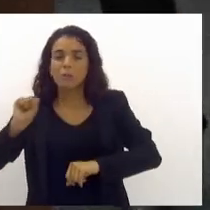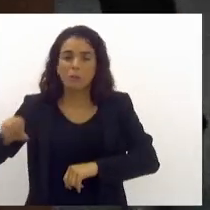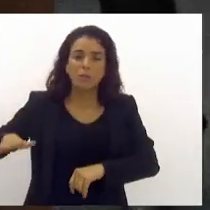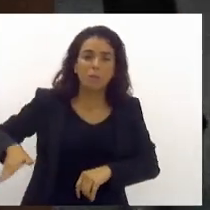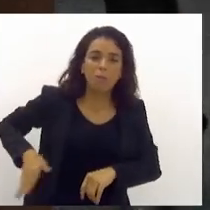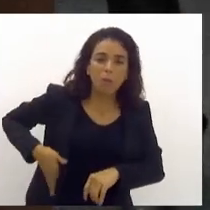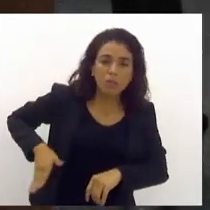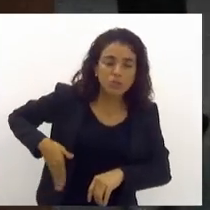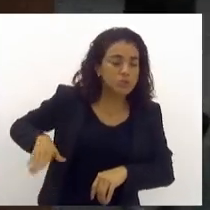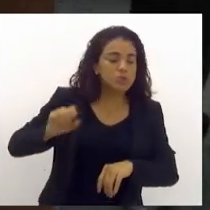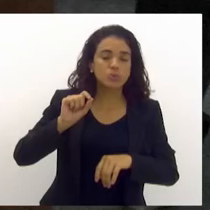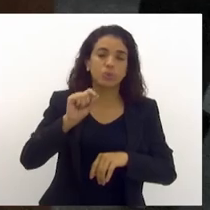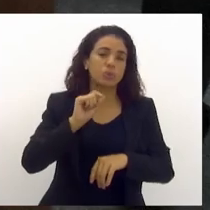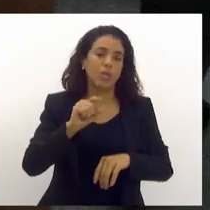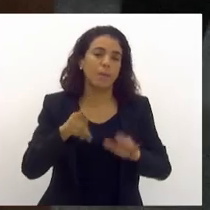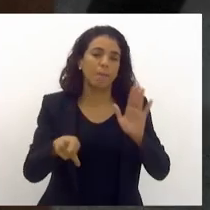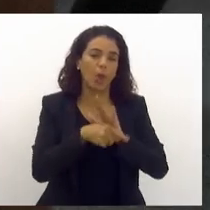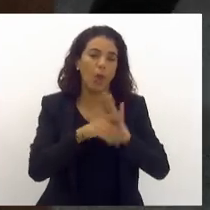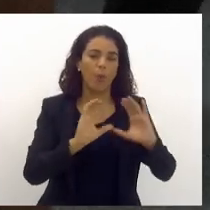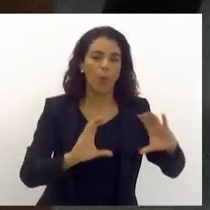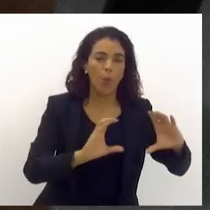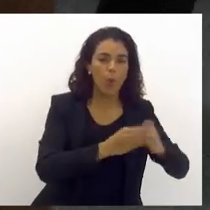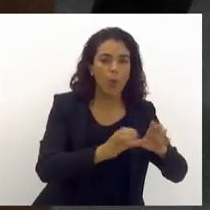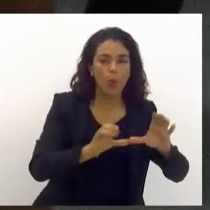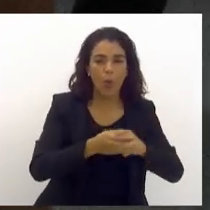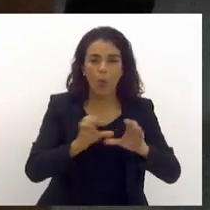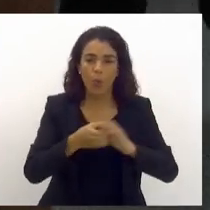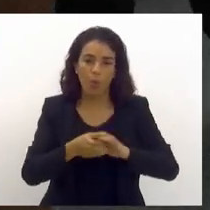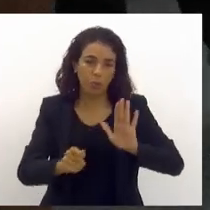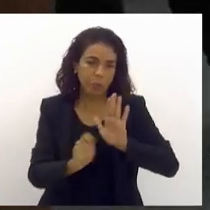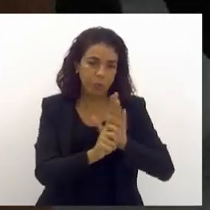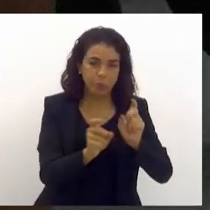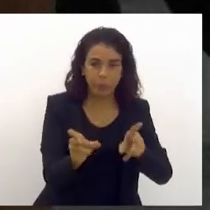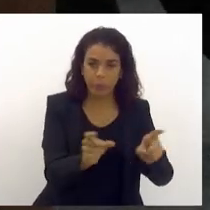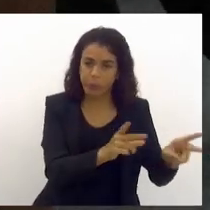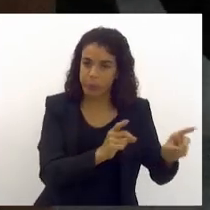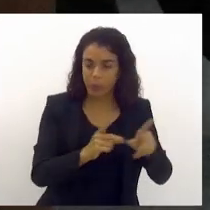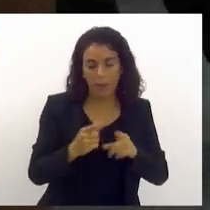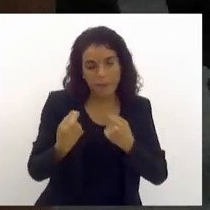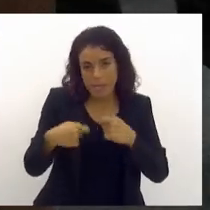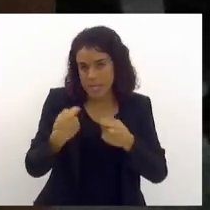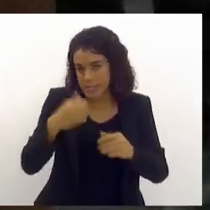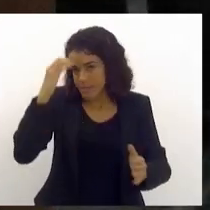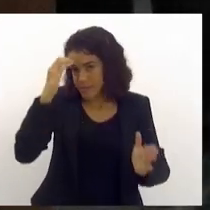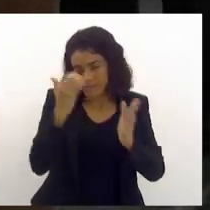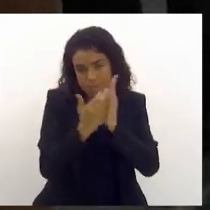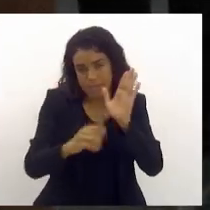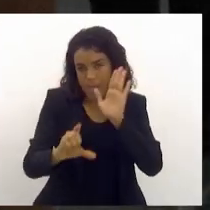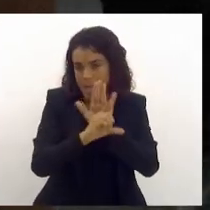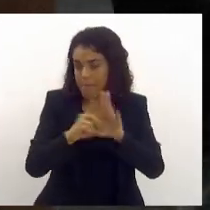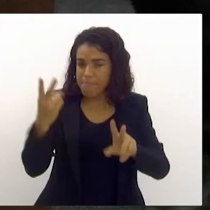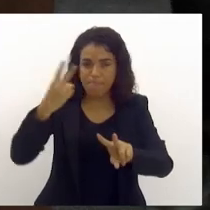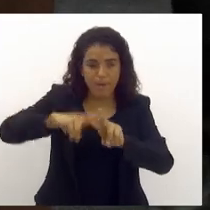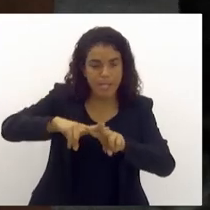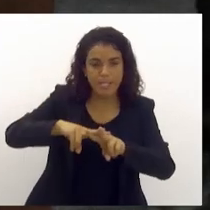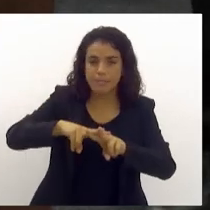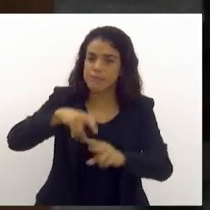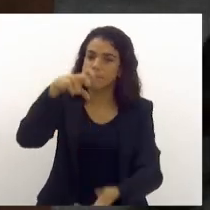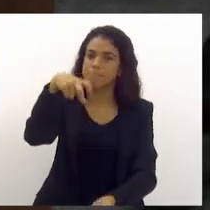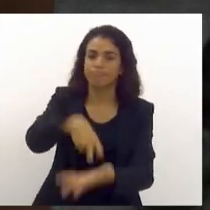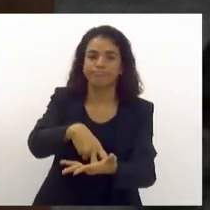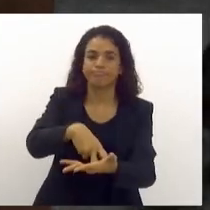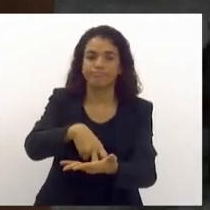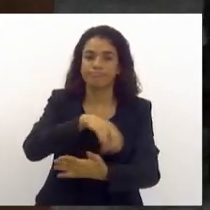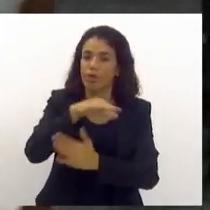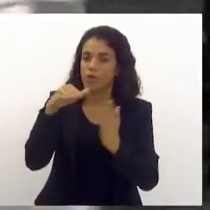facção criminosa. Se é bandido, tem que ser combatido dentro dos rigores da lei, preso e pagar pelos